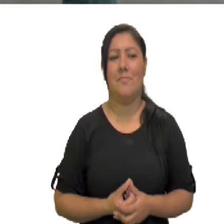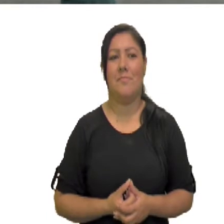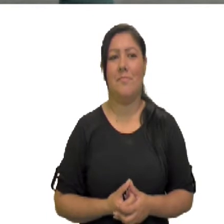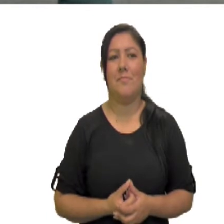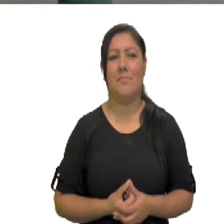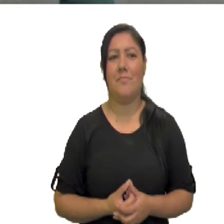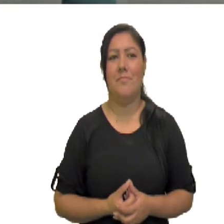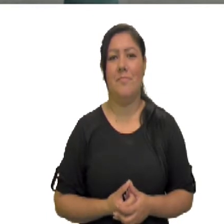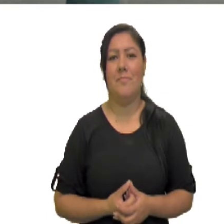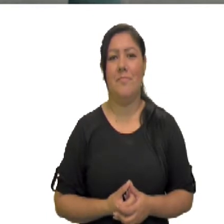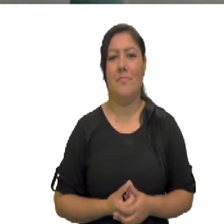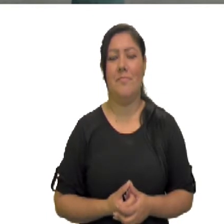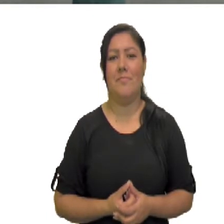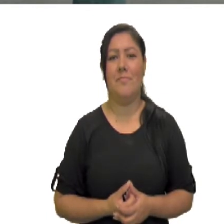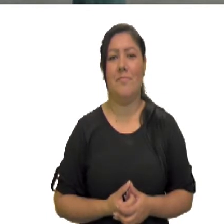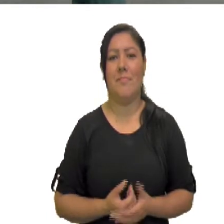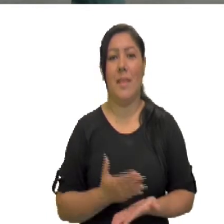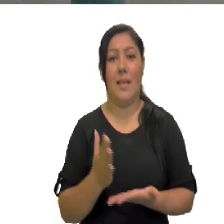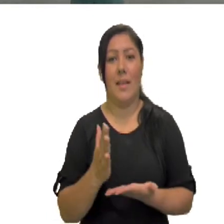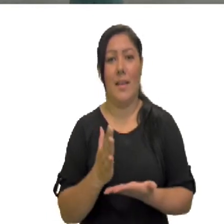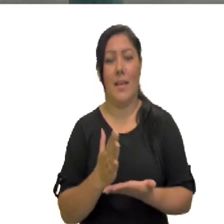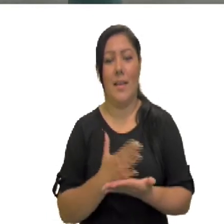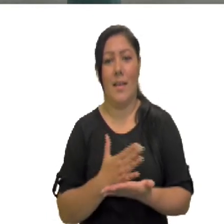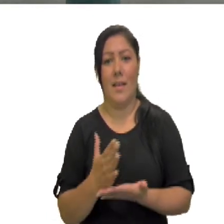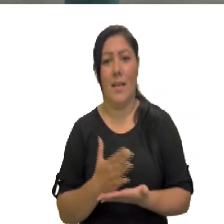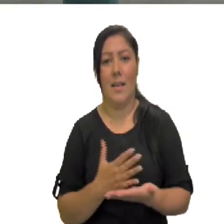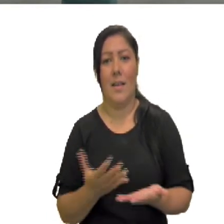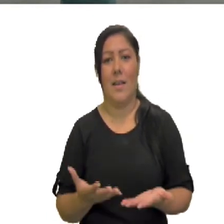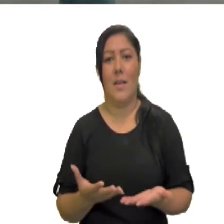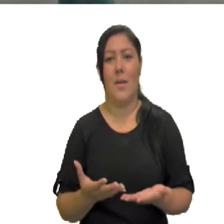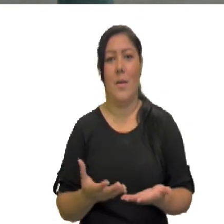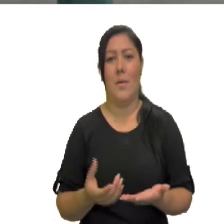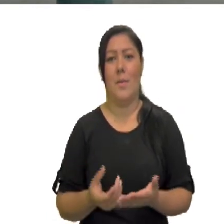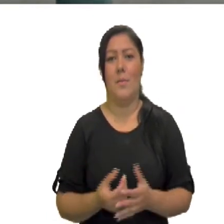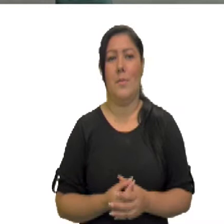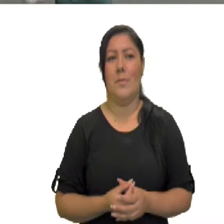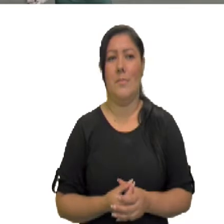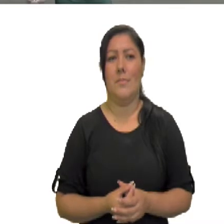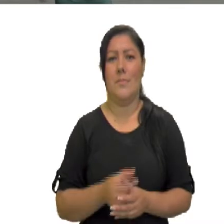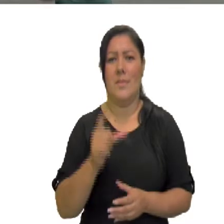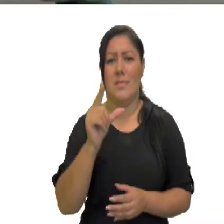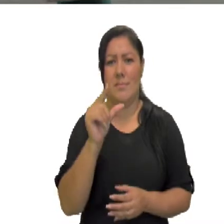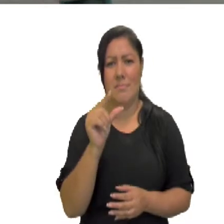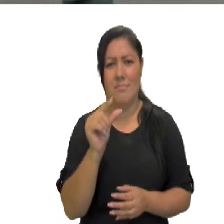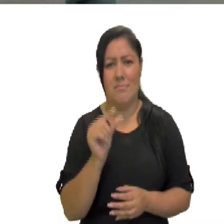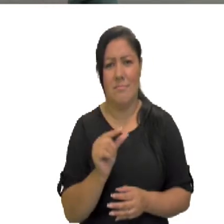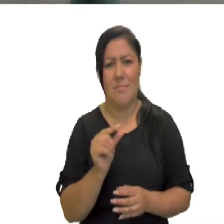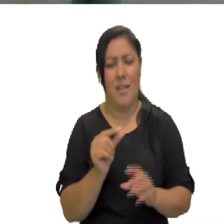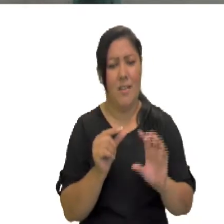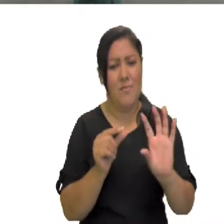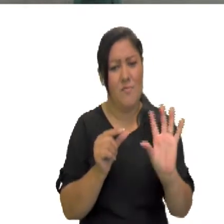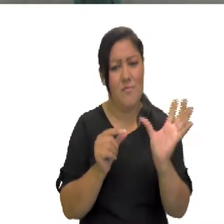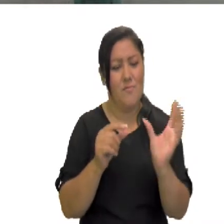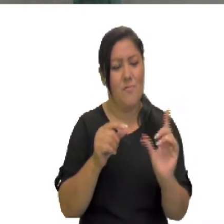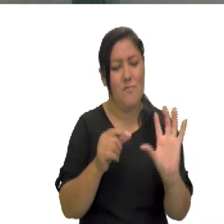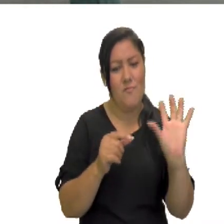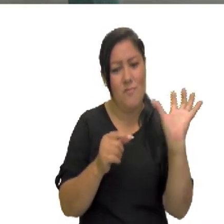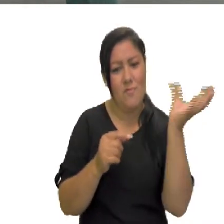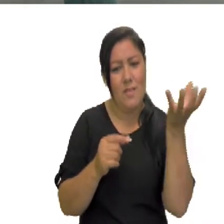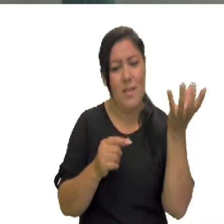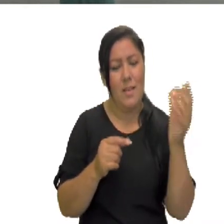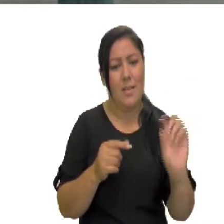alguns, vamos levar para esse nome, né? Que é chamado de tatuzinho de jardim, que são